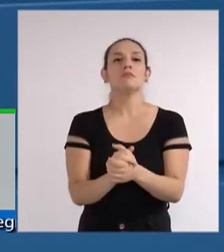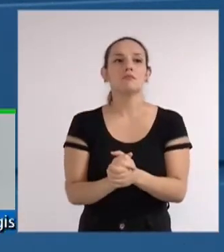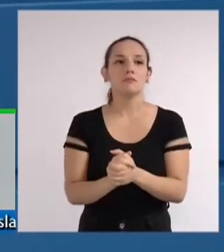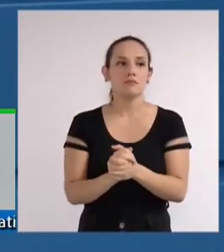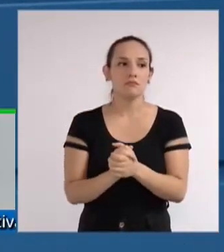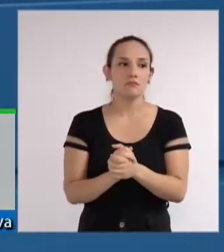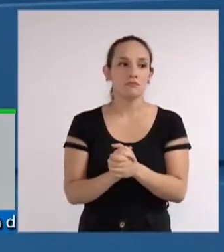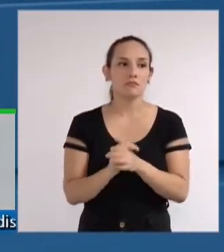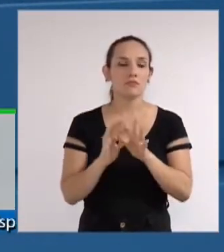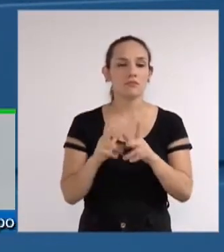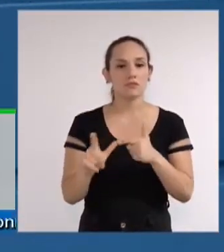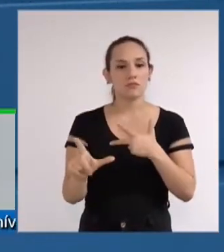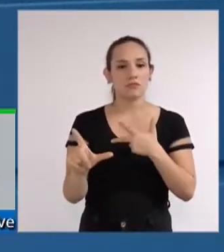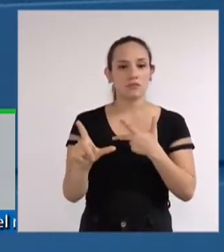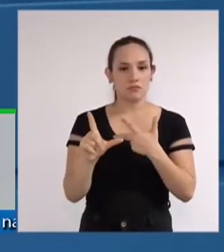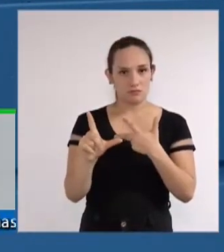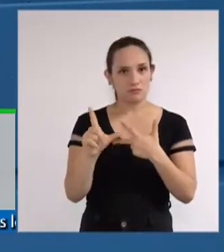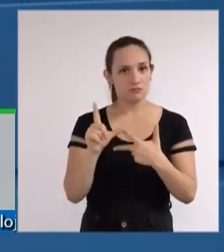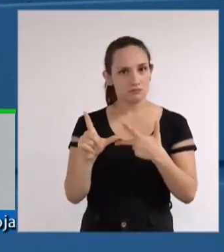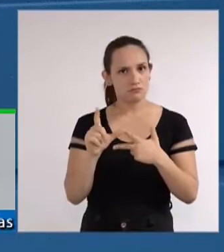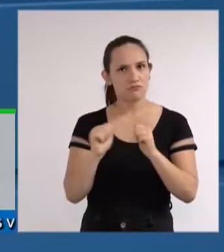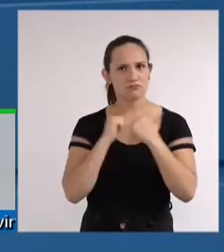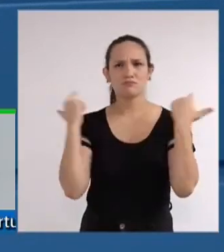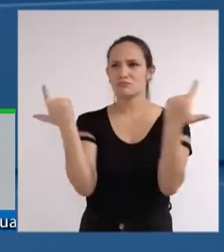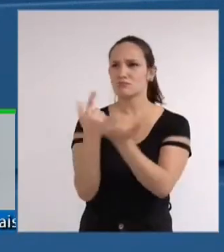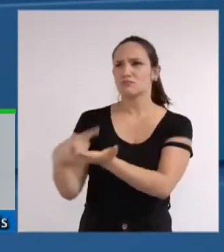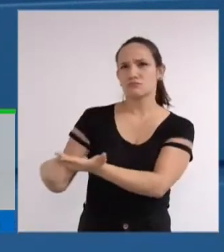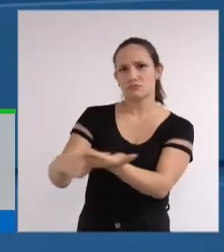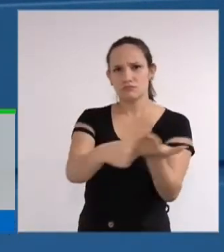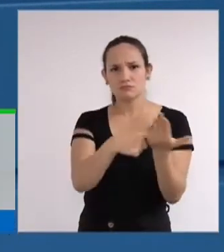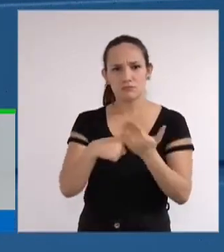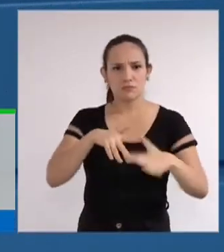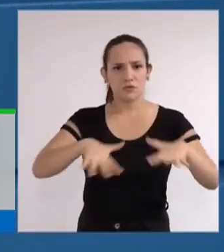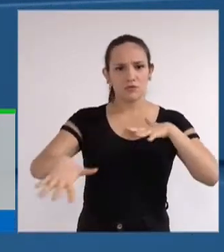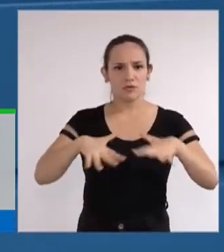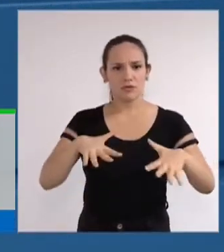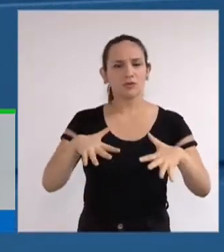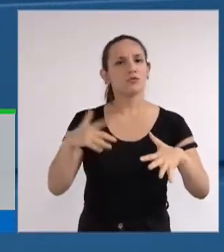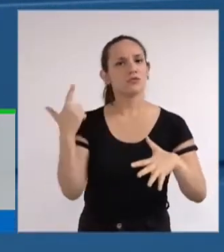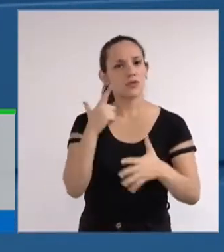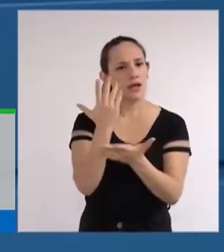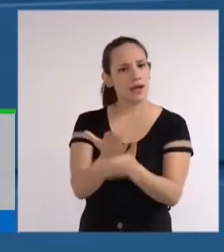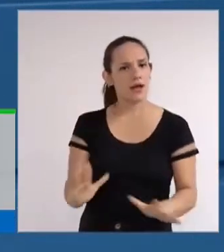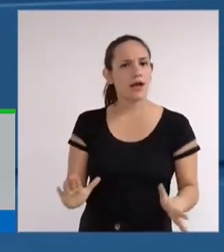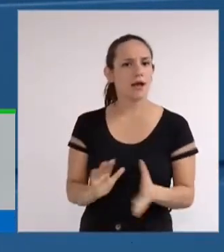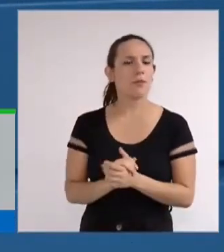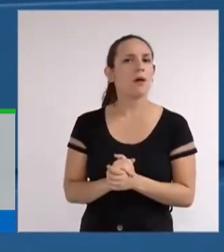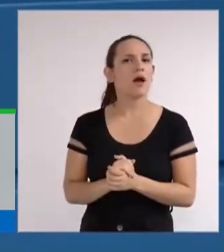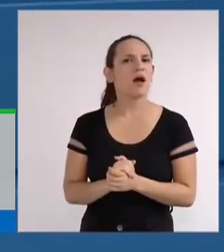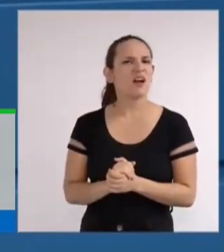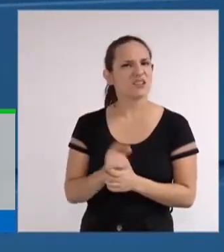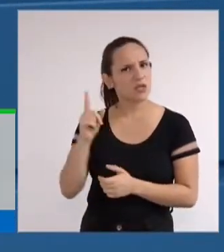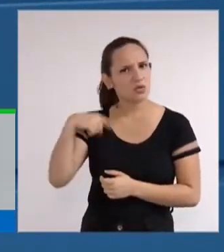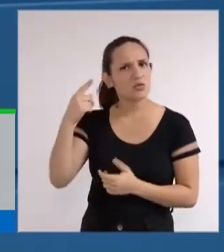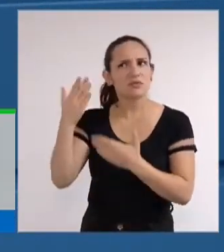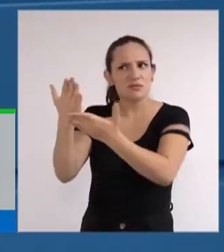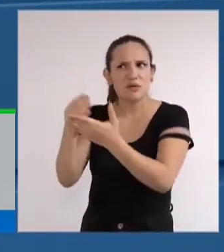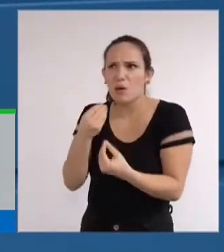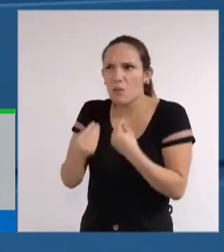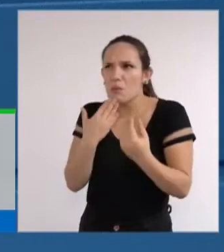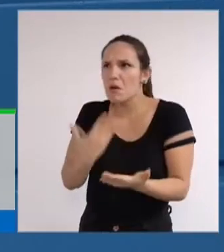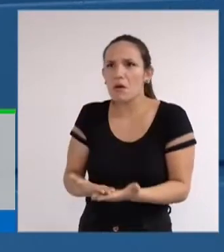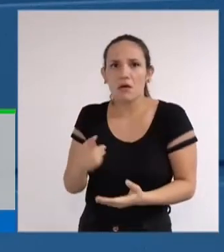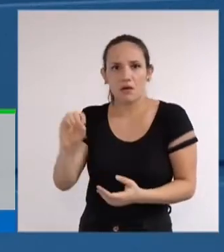todas as casas legislativas para que isso se torne um movimento e a gente consiga derrubar esse absurdo que